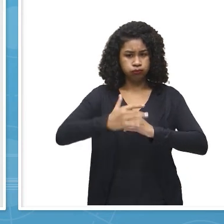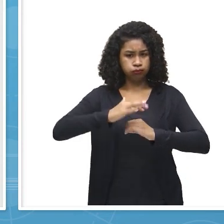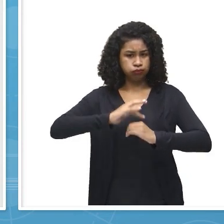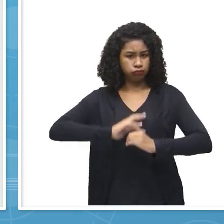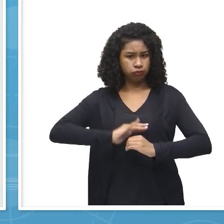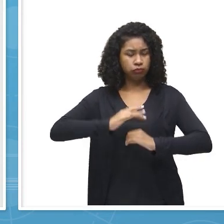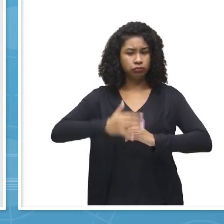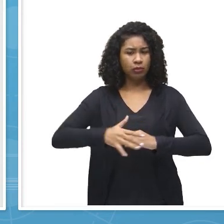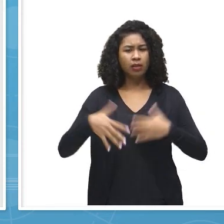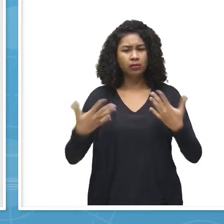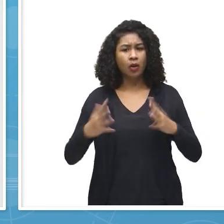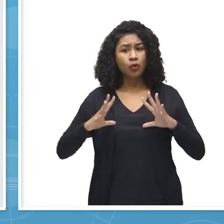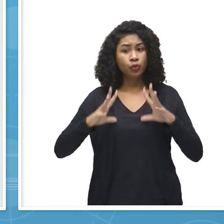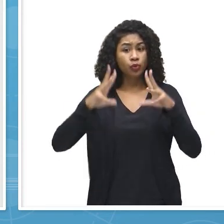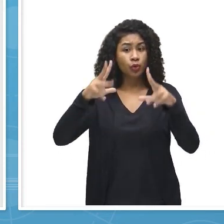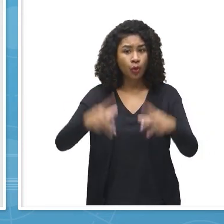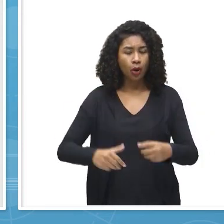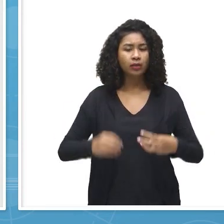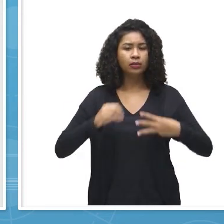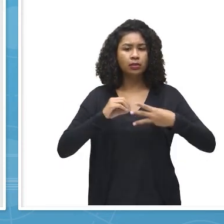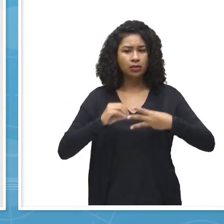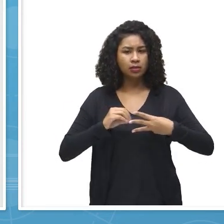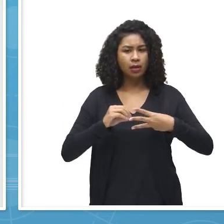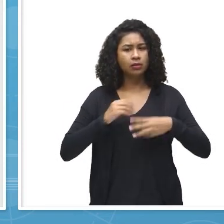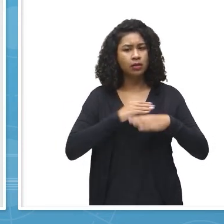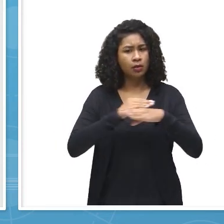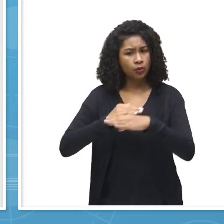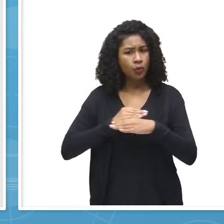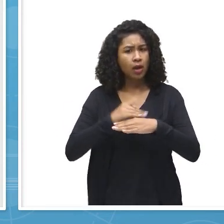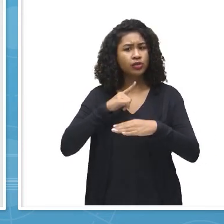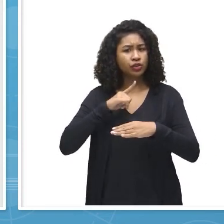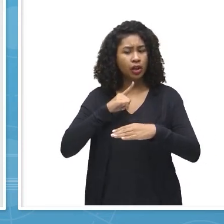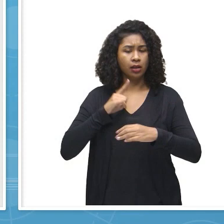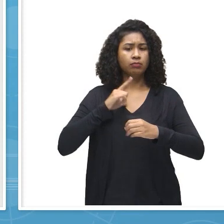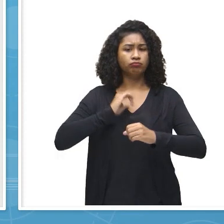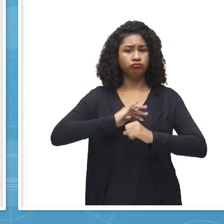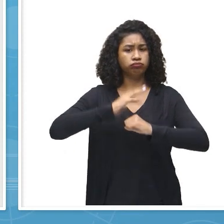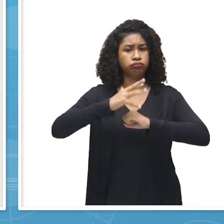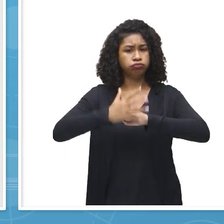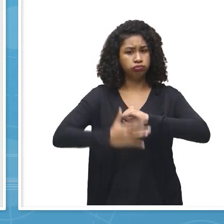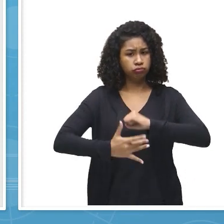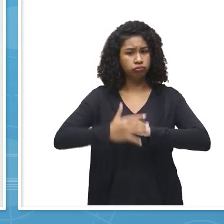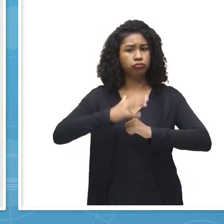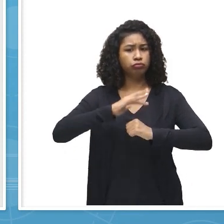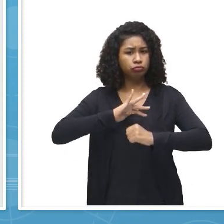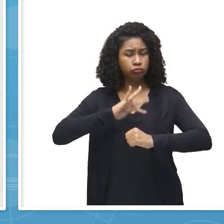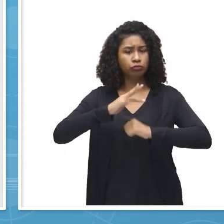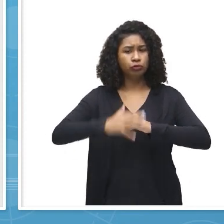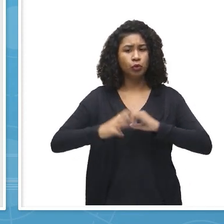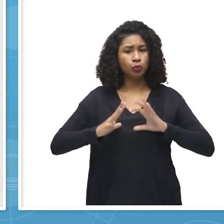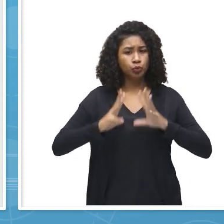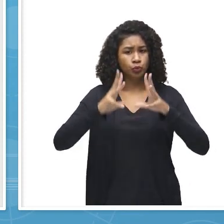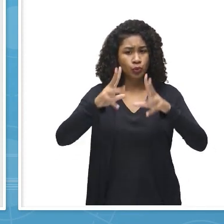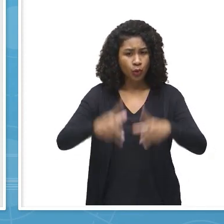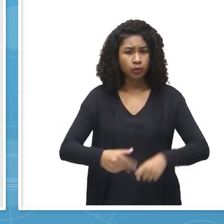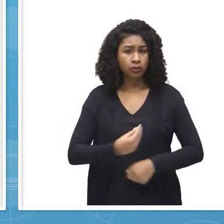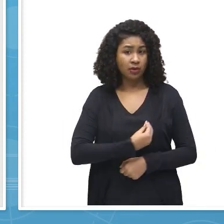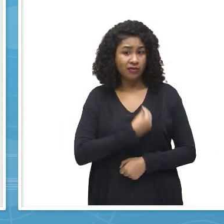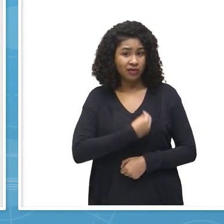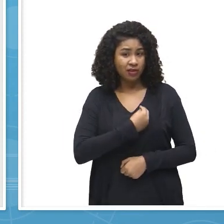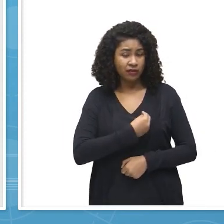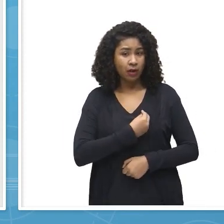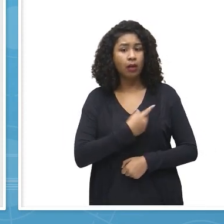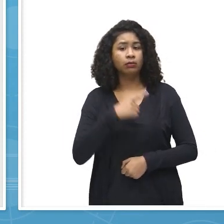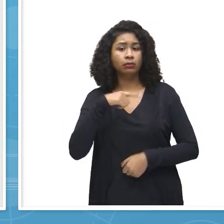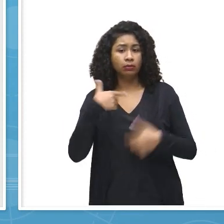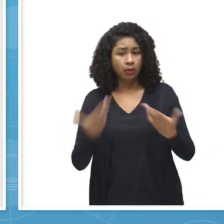todas as células vão ter a membrana plasmática, né? Todos os seres vivos, todos os seres são considerados vivos, têm célula,